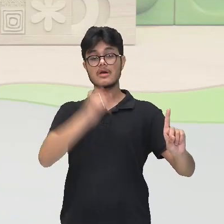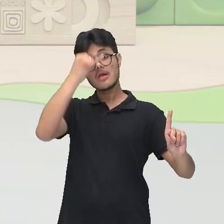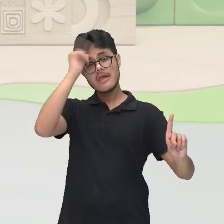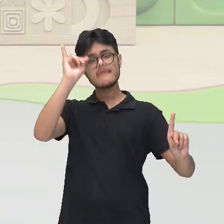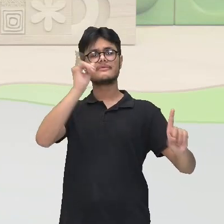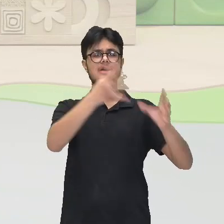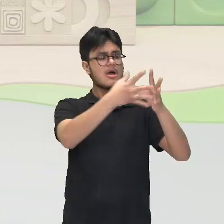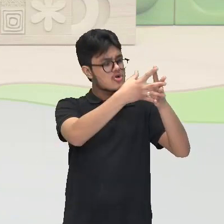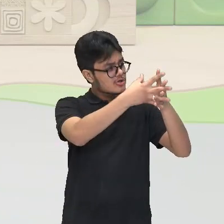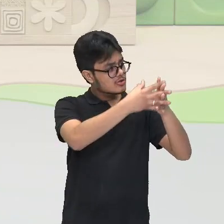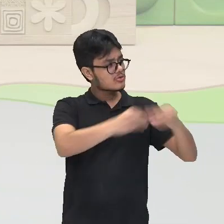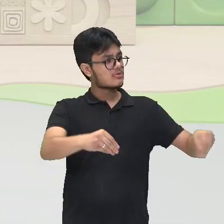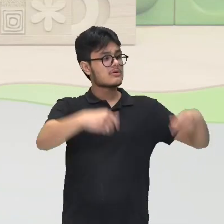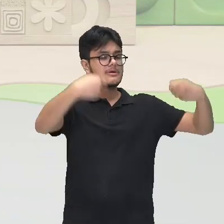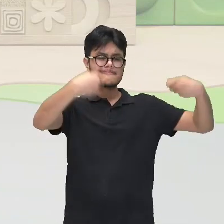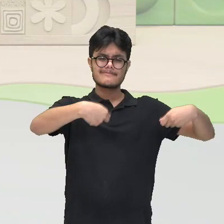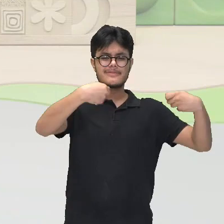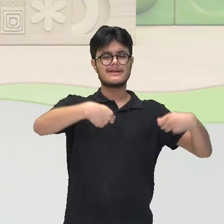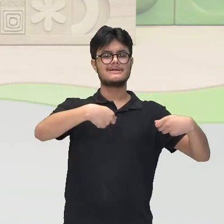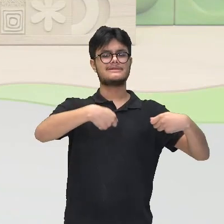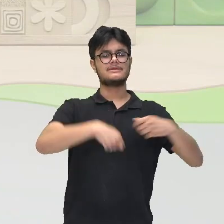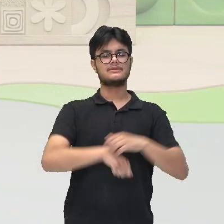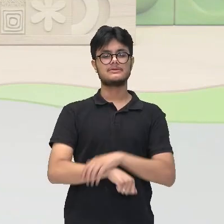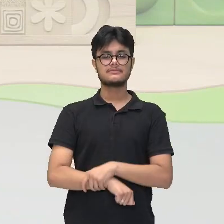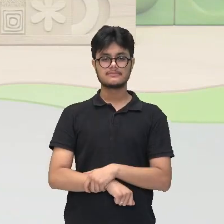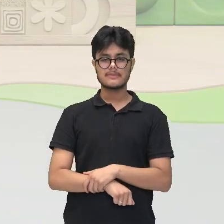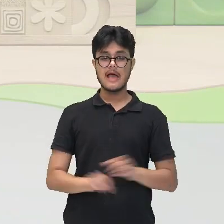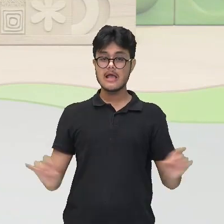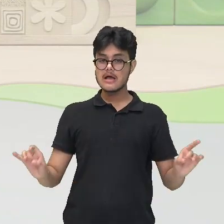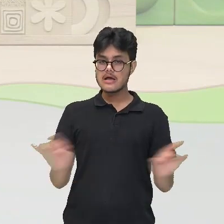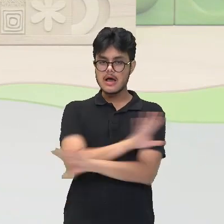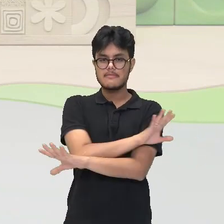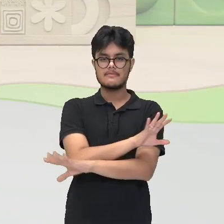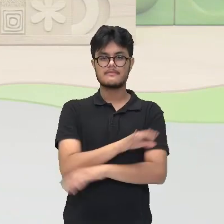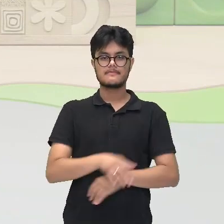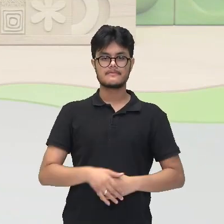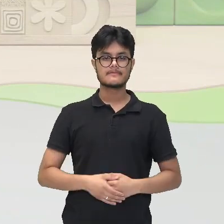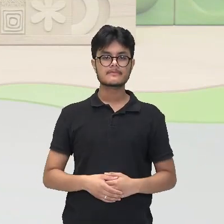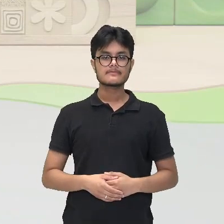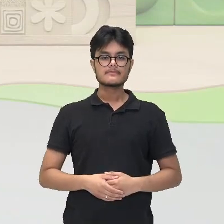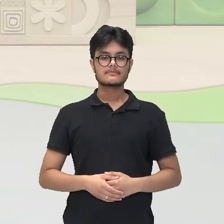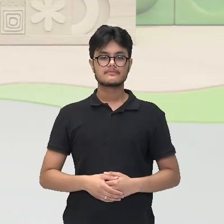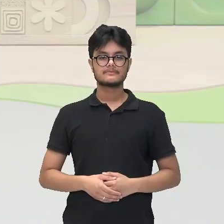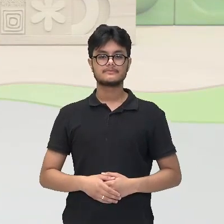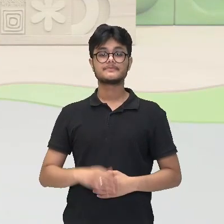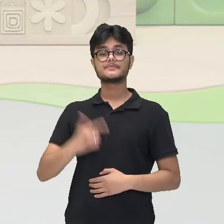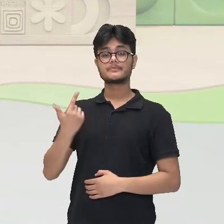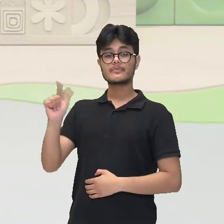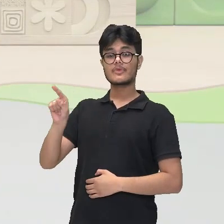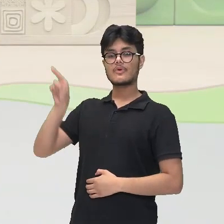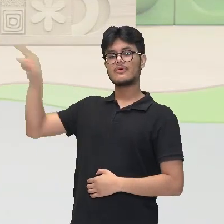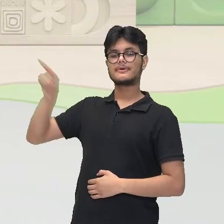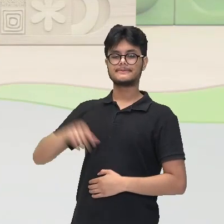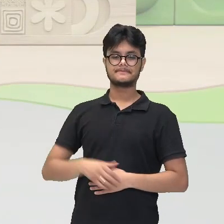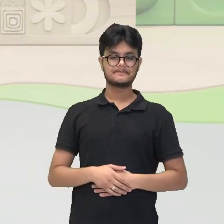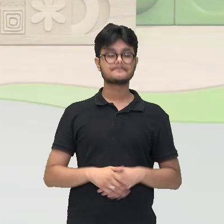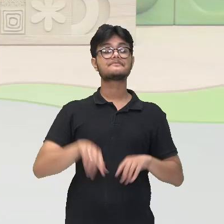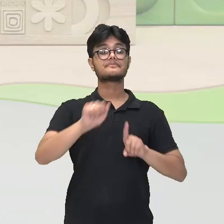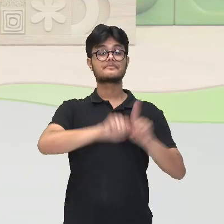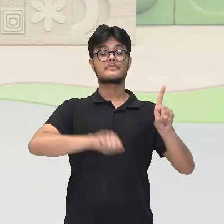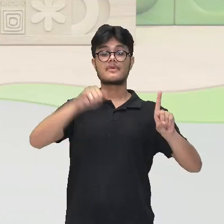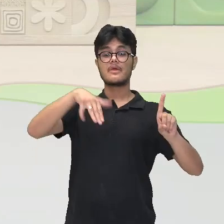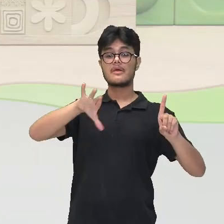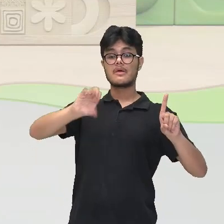definitivamente qualquer tipo de abuso acabe, certo? Outra campanha que também ocorre no mês